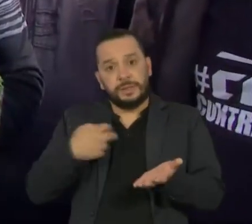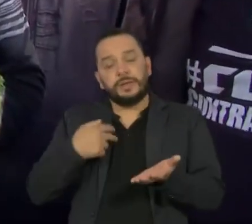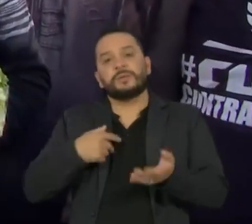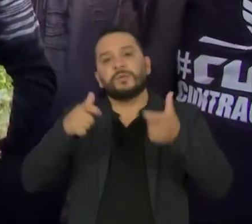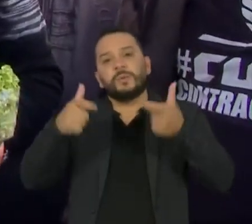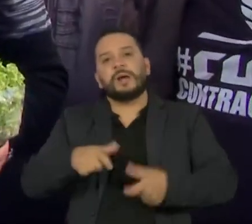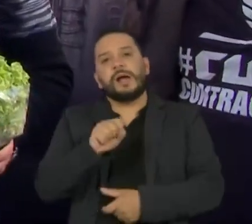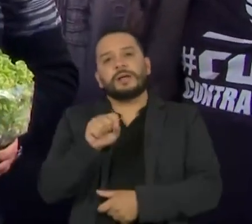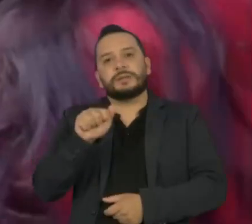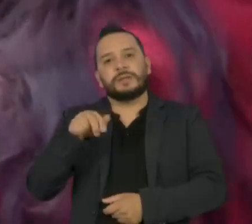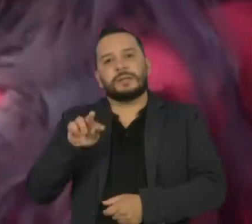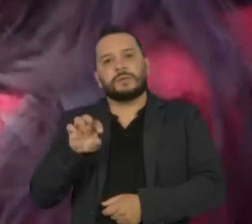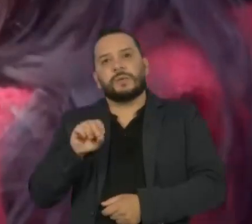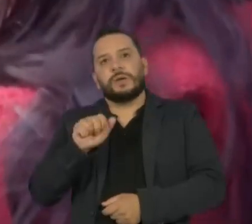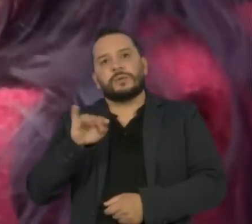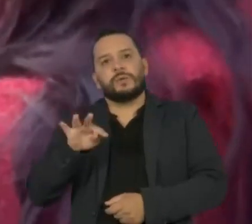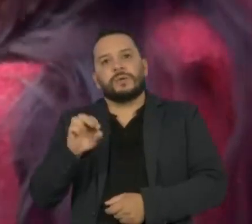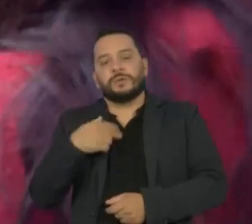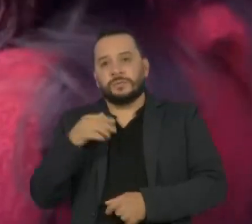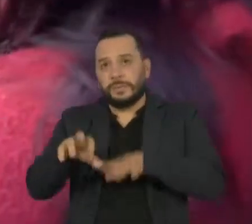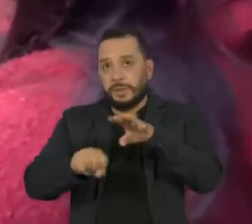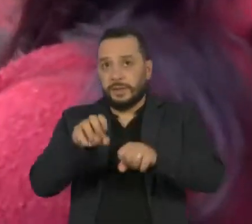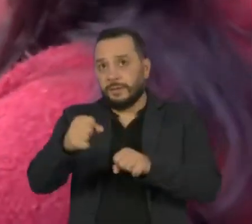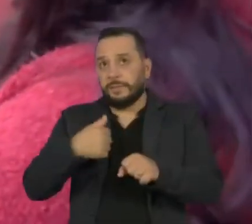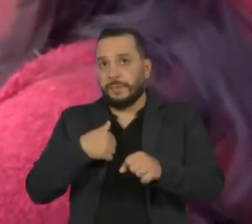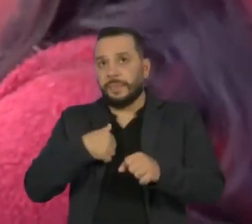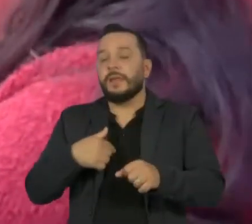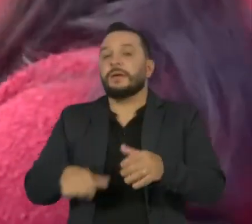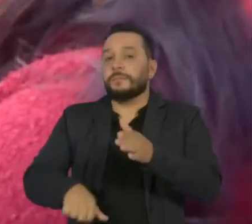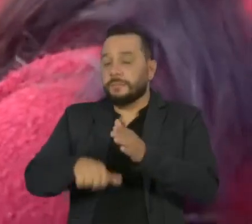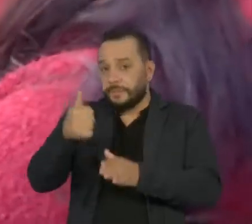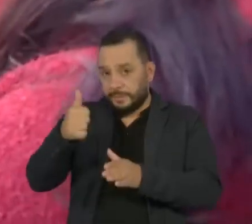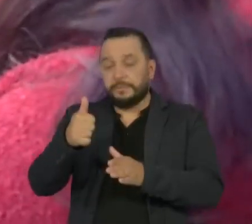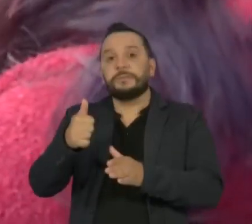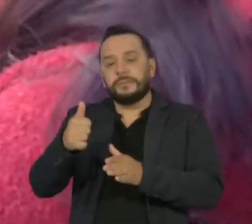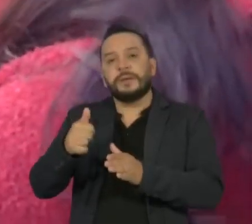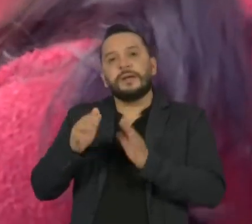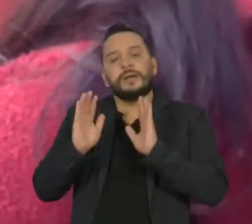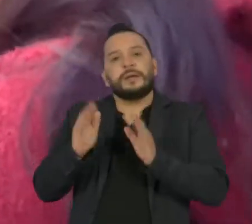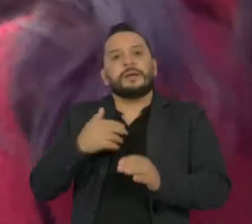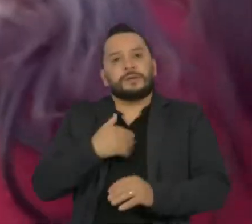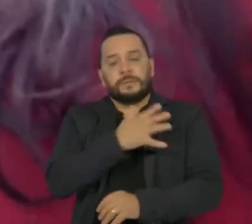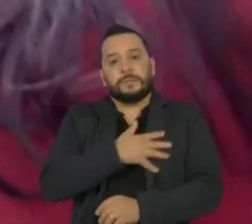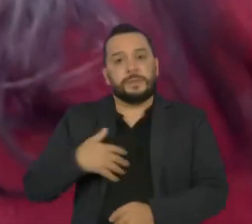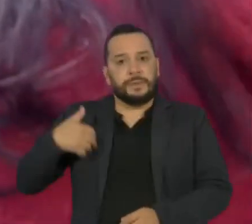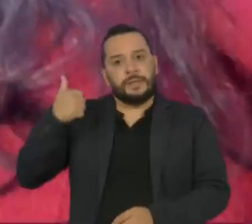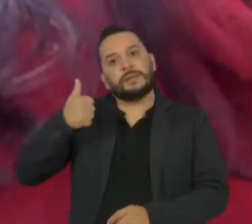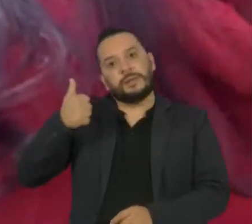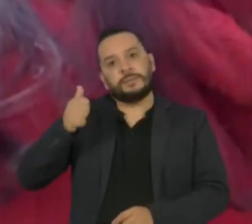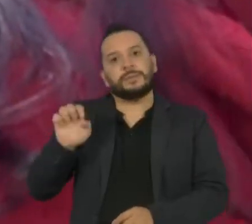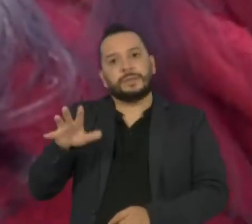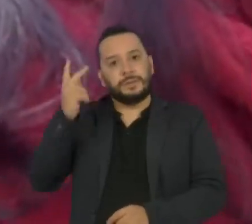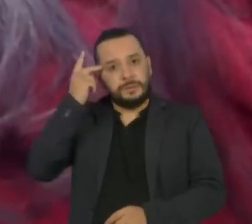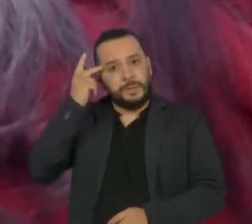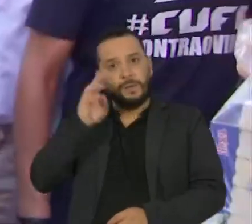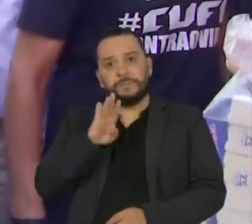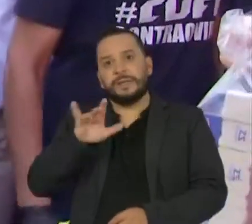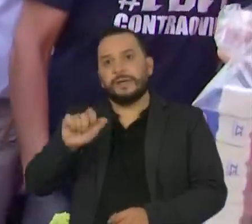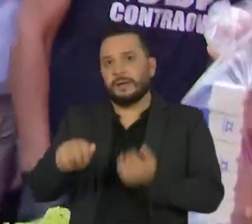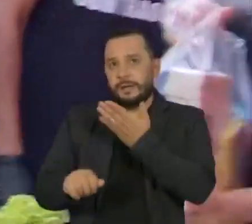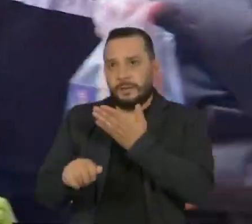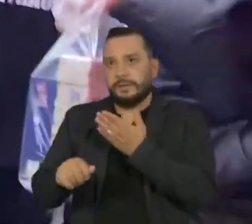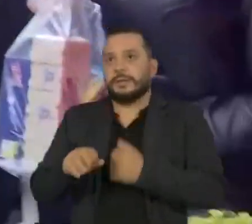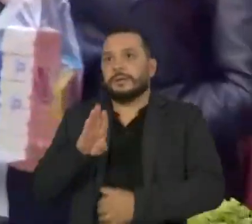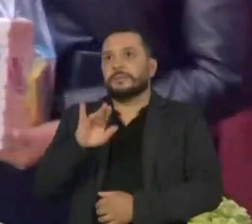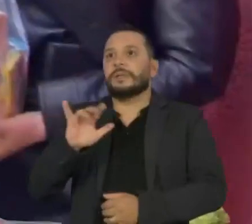de São Paulo. A ação foi acompanhada pela primeira-dama do Estado e presidente do Conselho do Fundo Social de São Paulo, Bia Doria. Dona